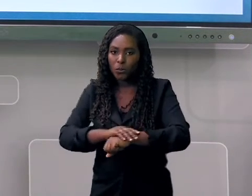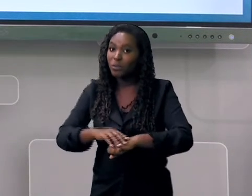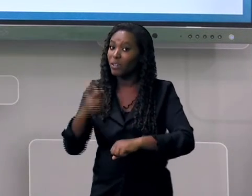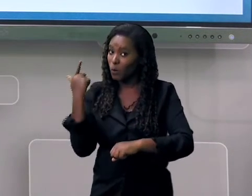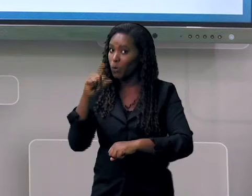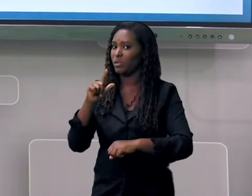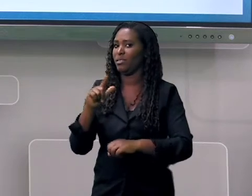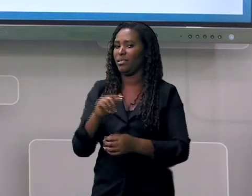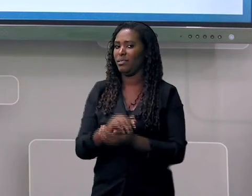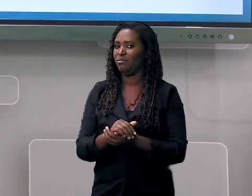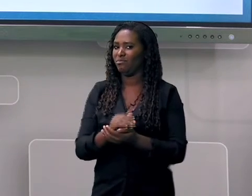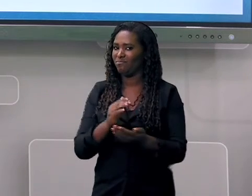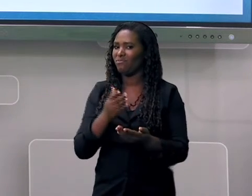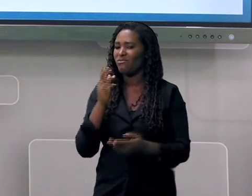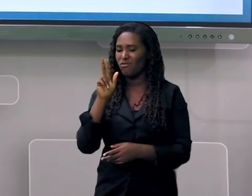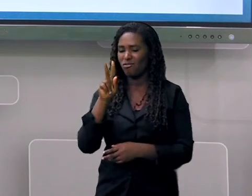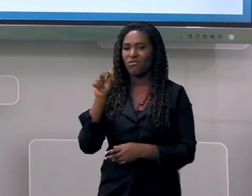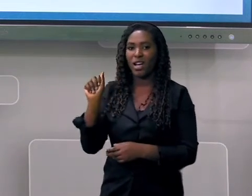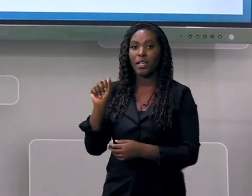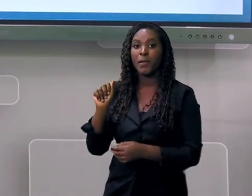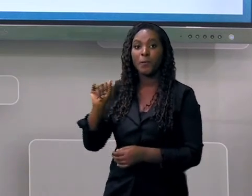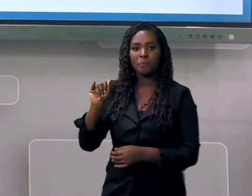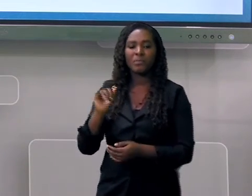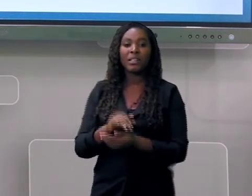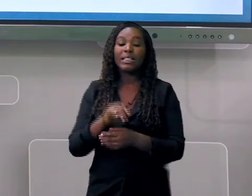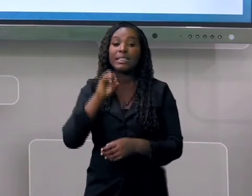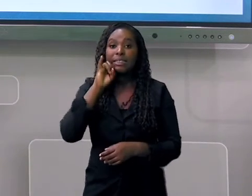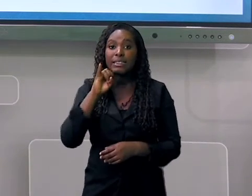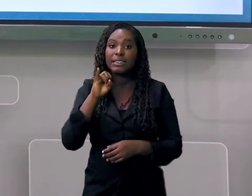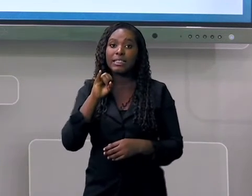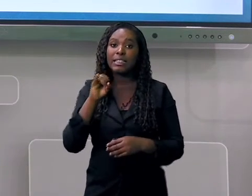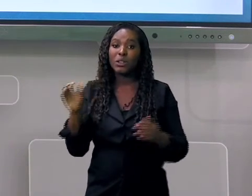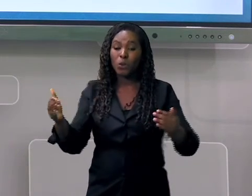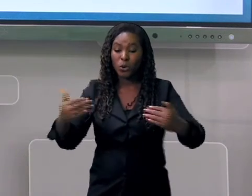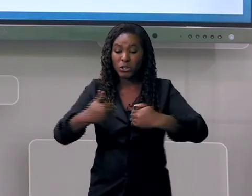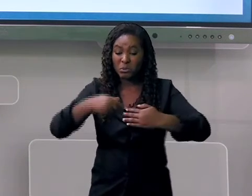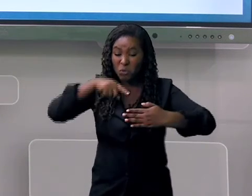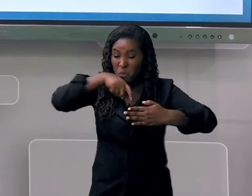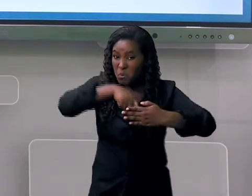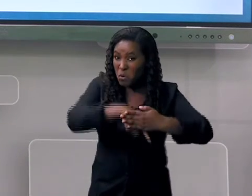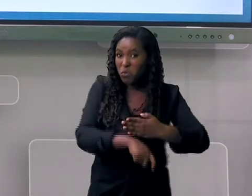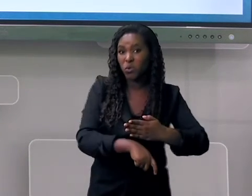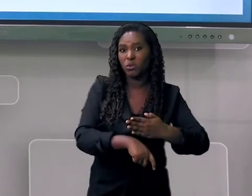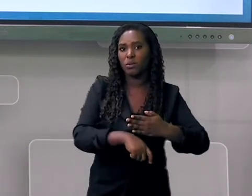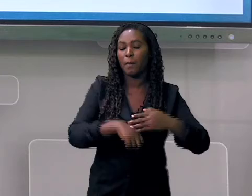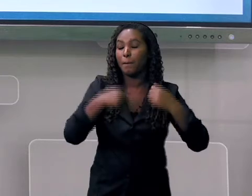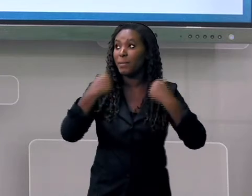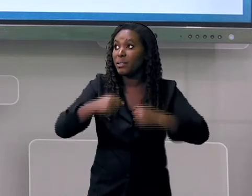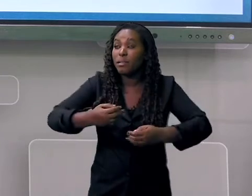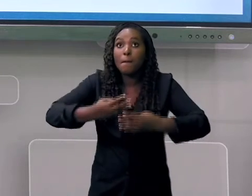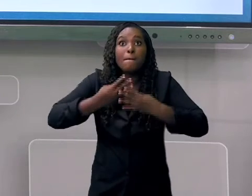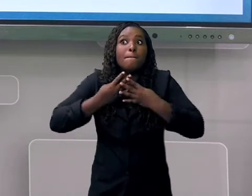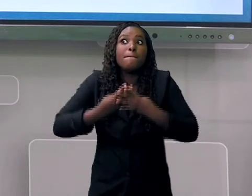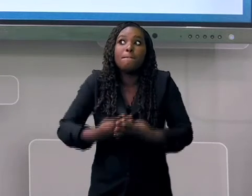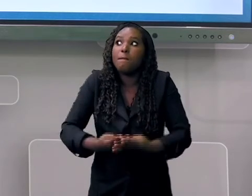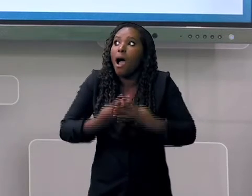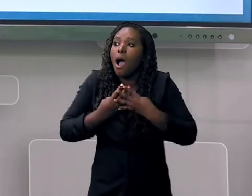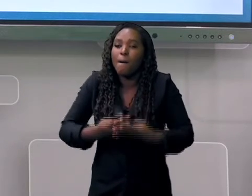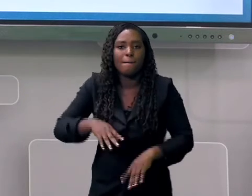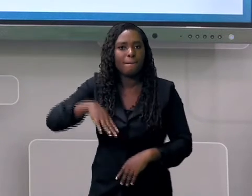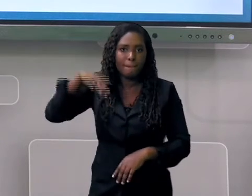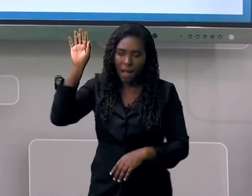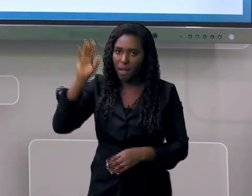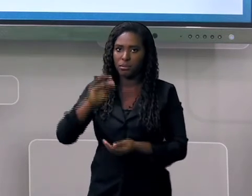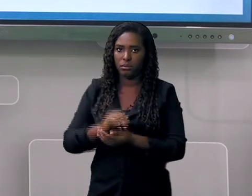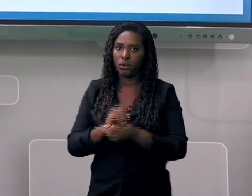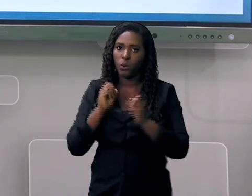severo vai precisar de mais paciência ainda. Estimule a criança a ter contato com outras pessoas.